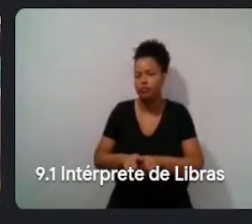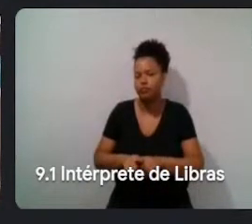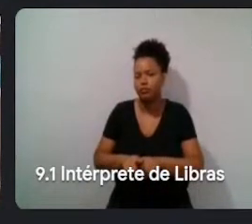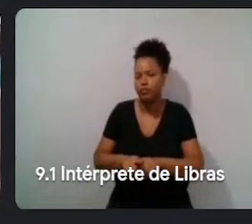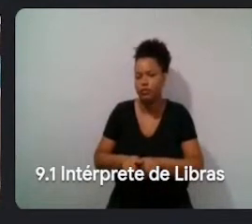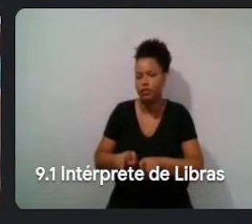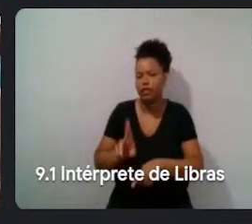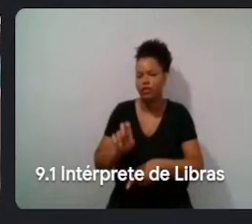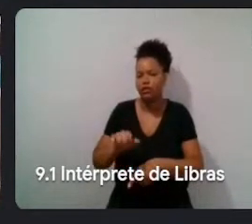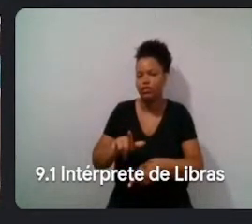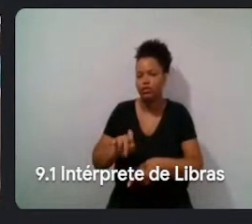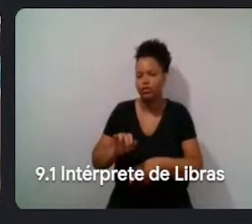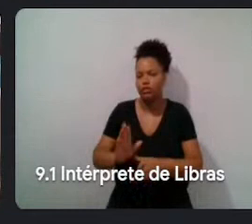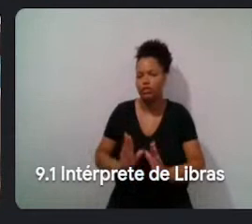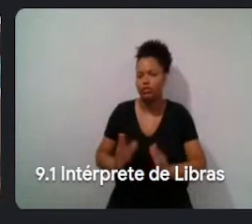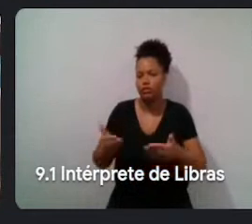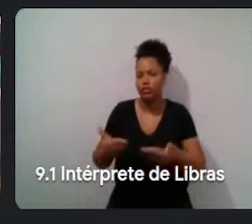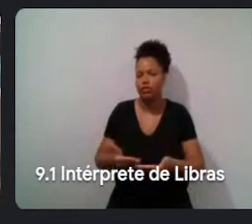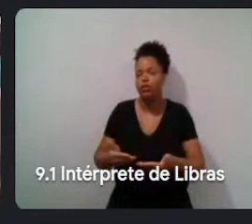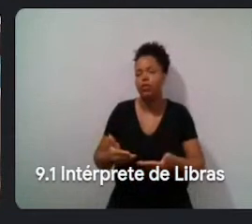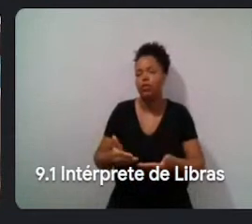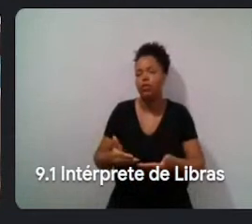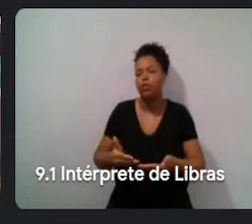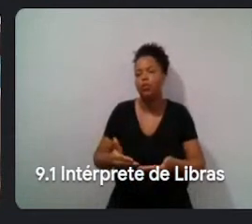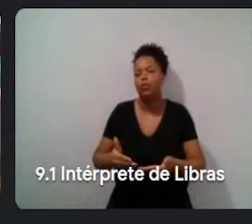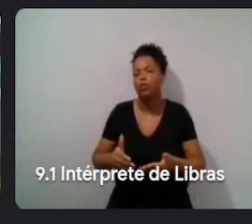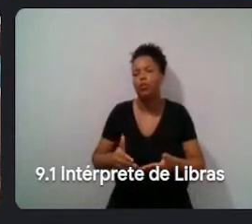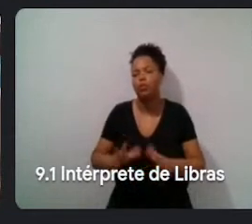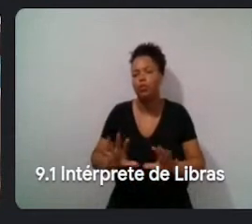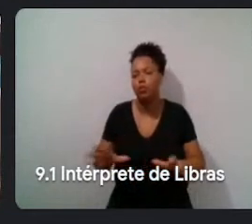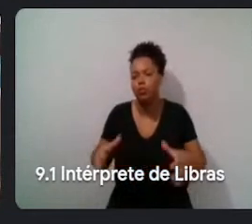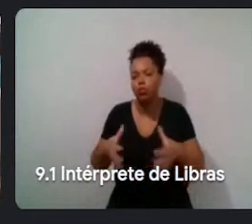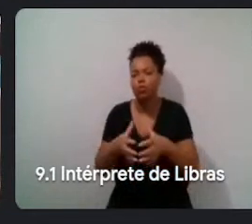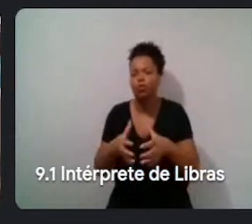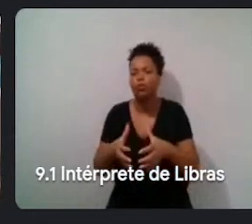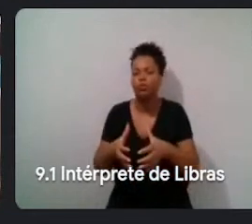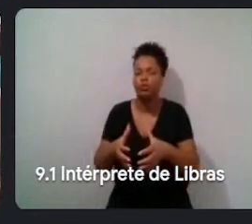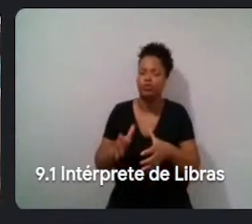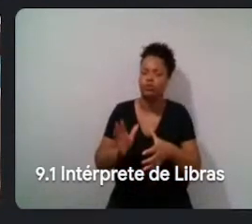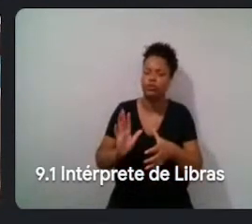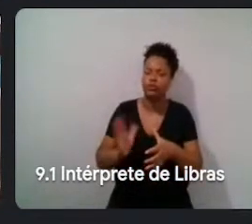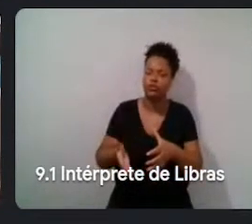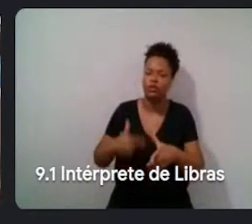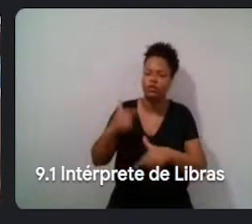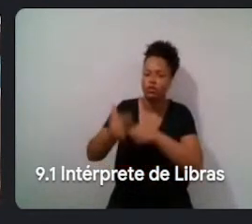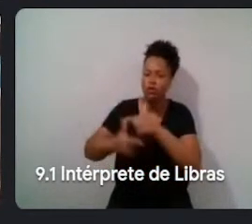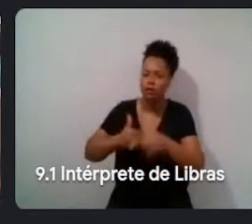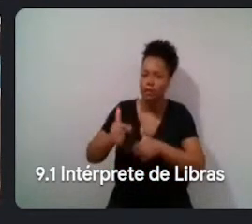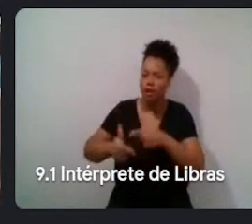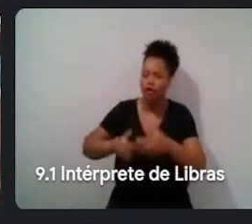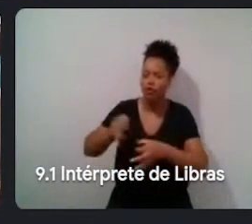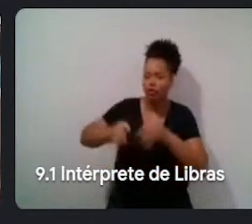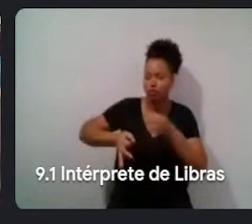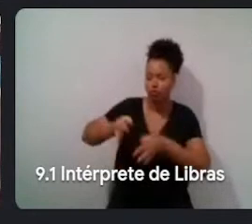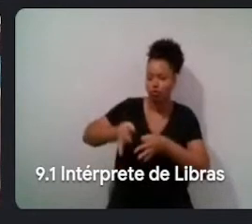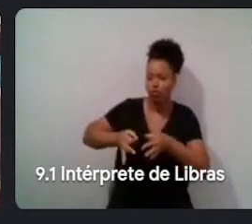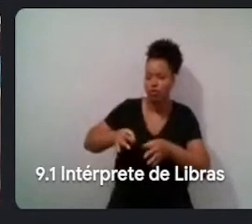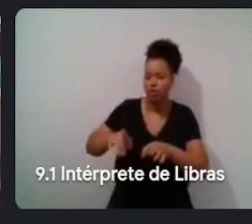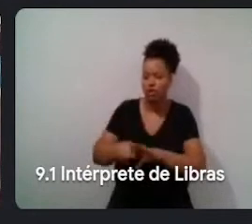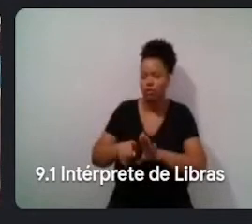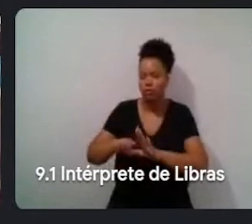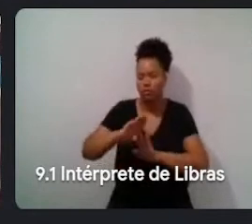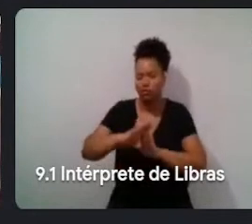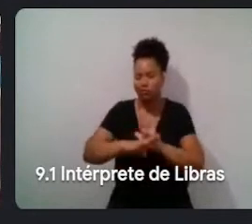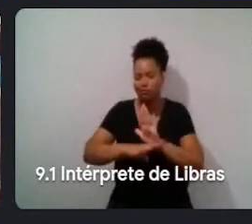autos o quadro de antiguidade da comarca de Palmas, o histórico de atuação eleitoral do juiz, portaria e planilhas de juízes